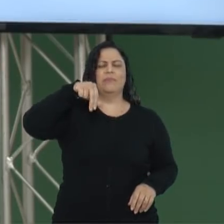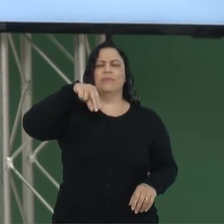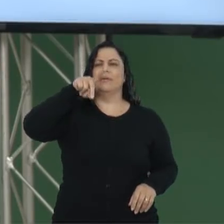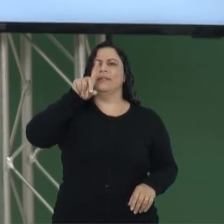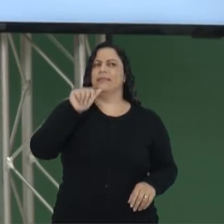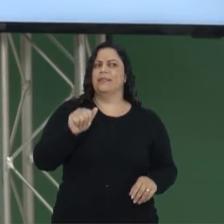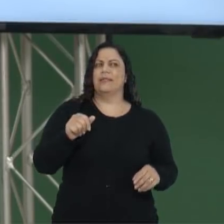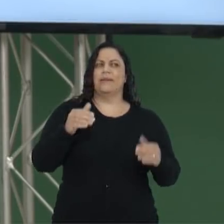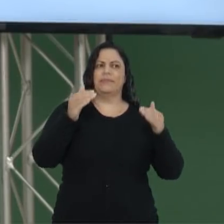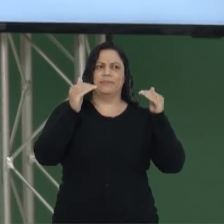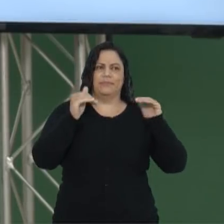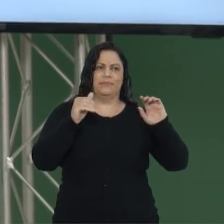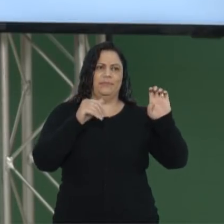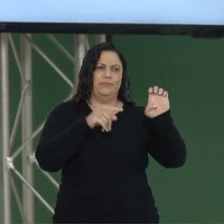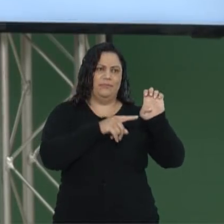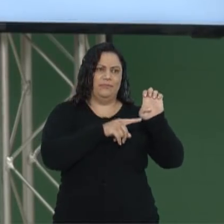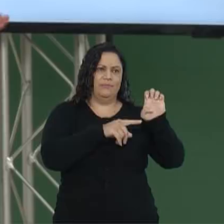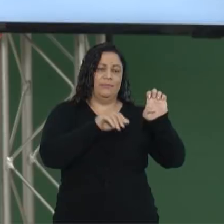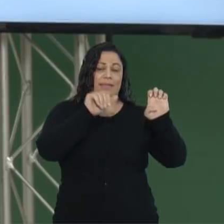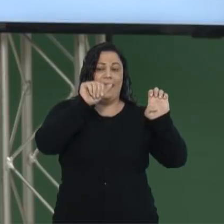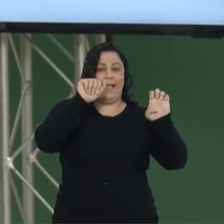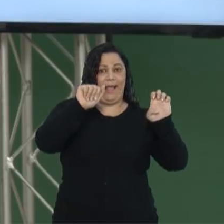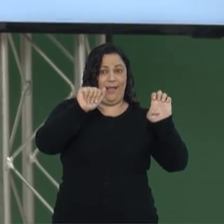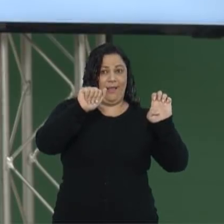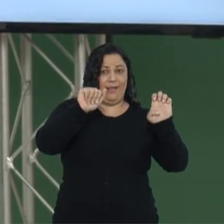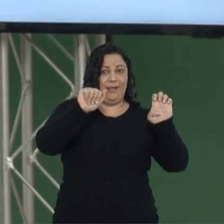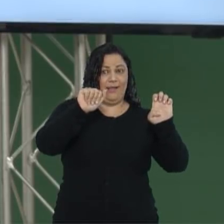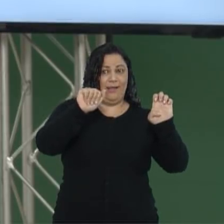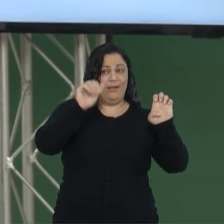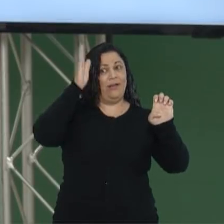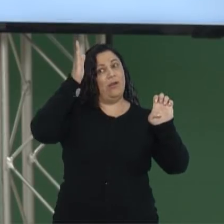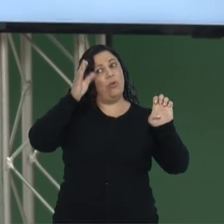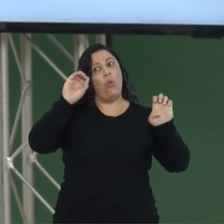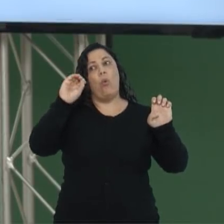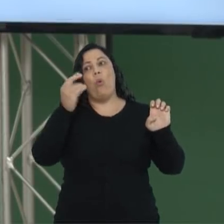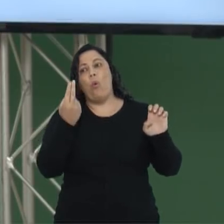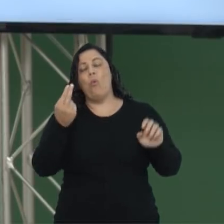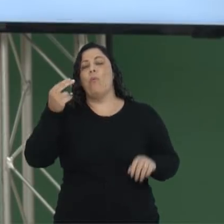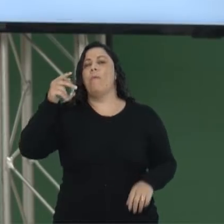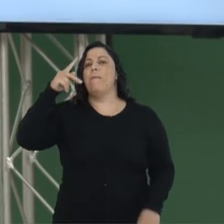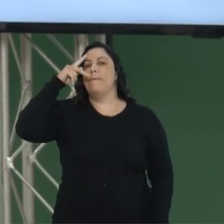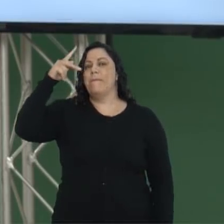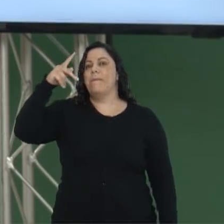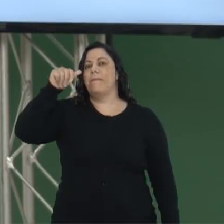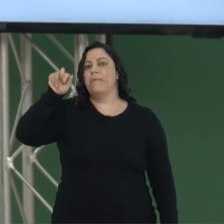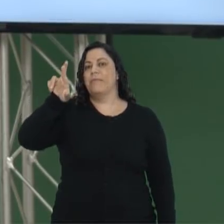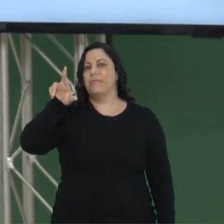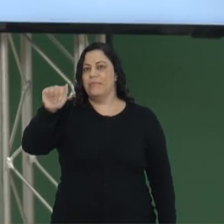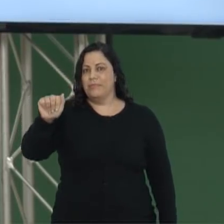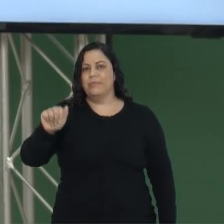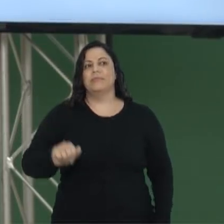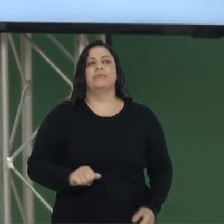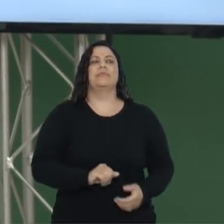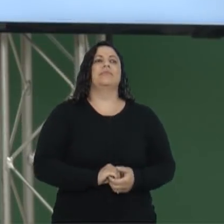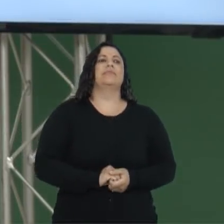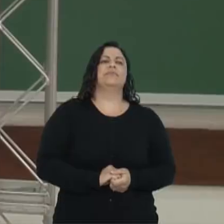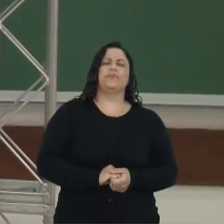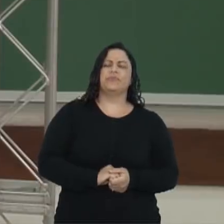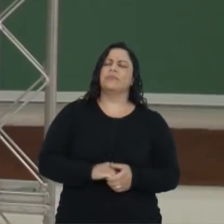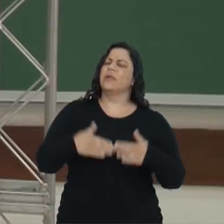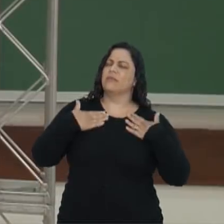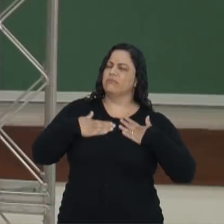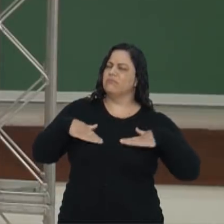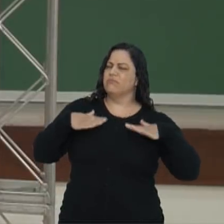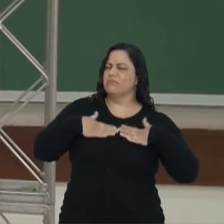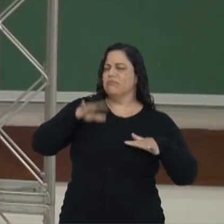não estou apta a usar o computador ou para usar o computador, certo? Veja então que está bem tranquilo.